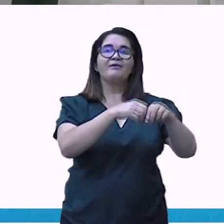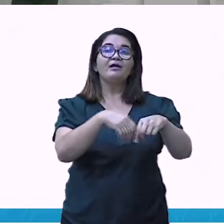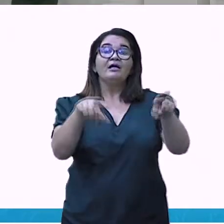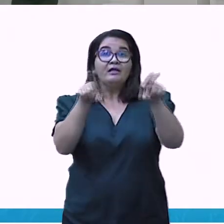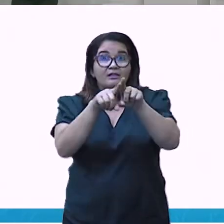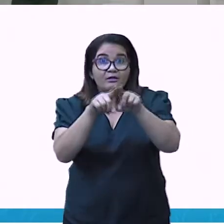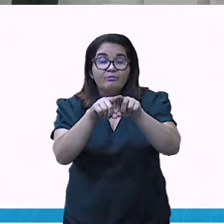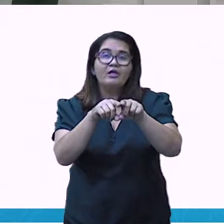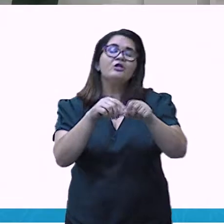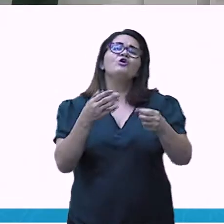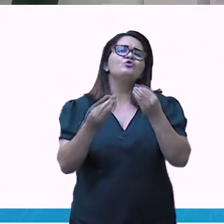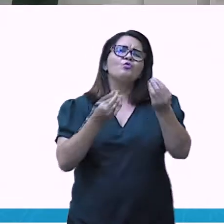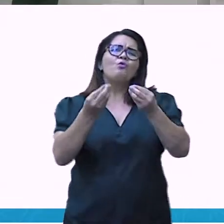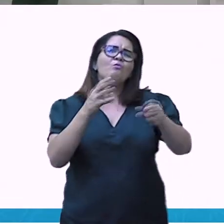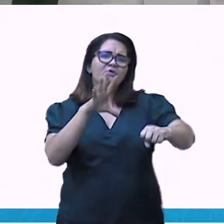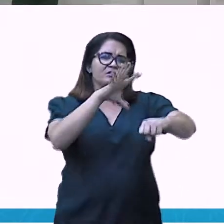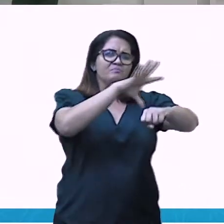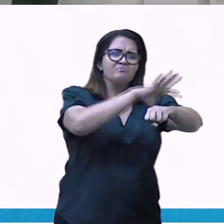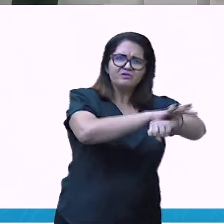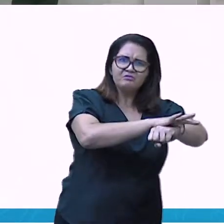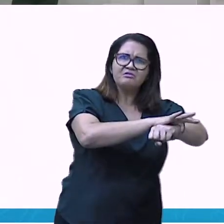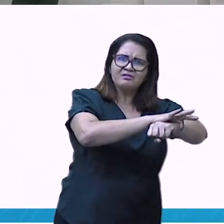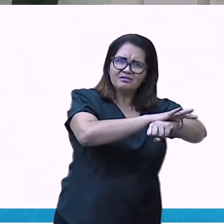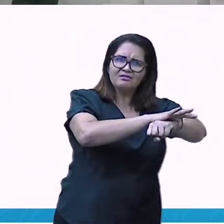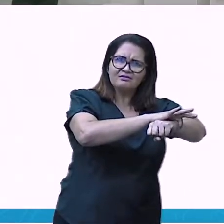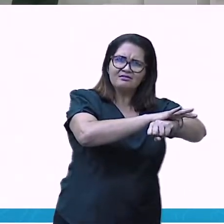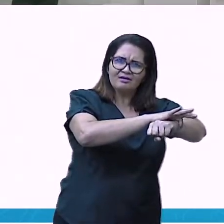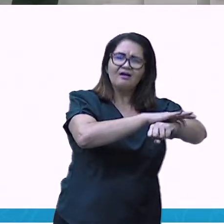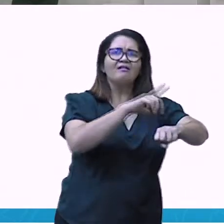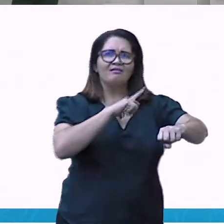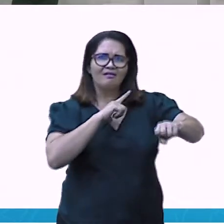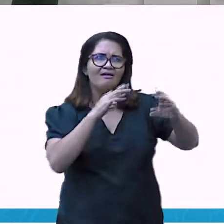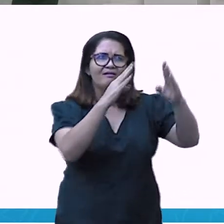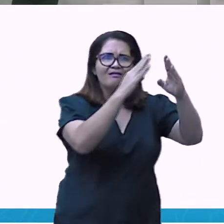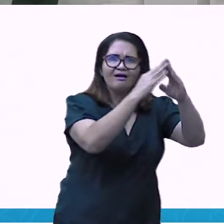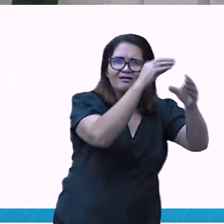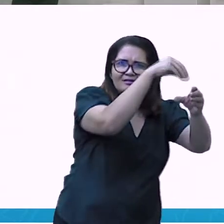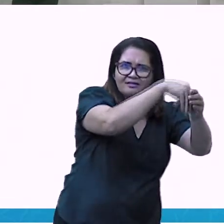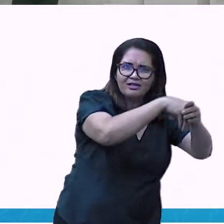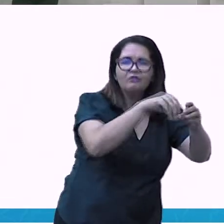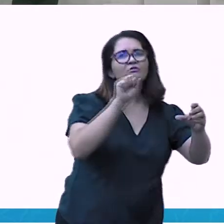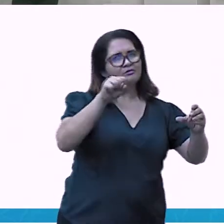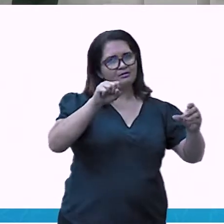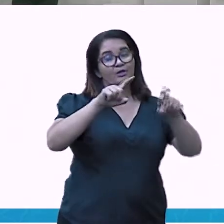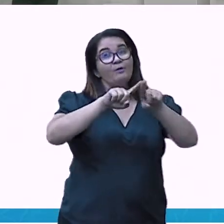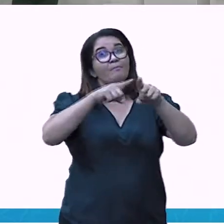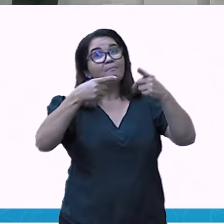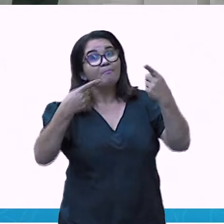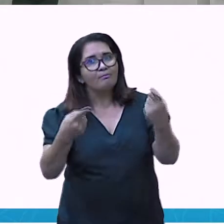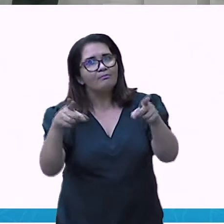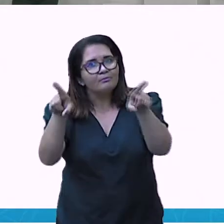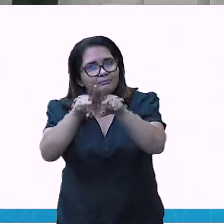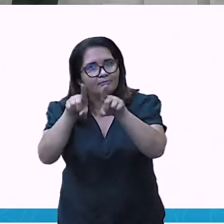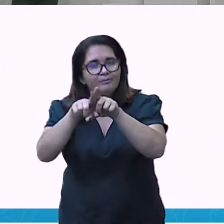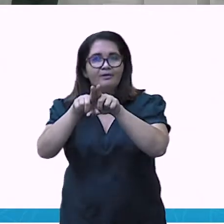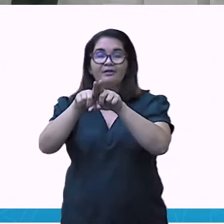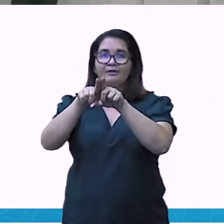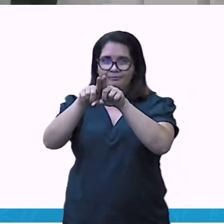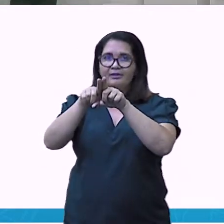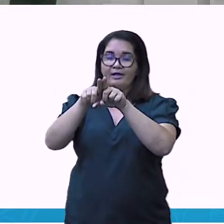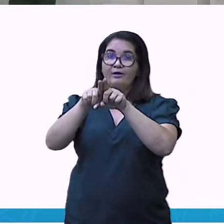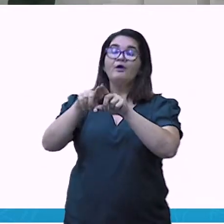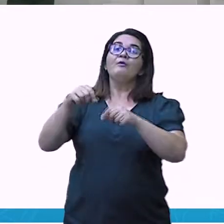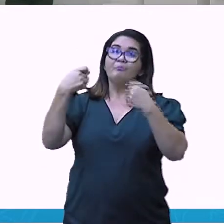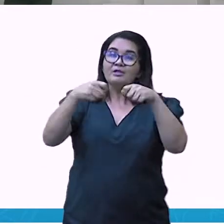lugar perigoso. Parece contraditório, mas é verdade. Você sabe me dizer,